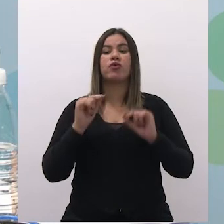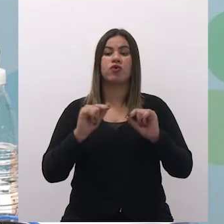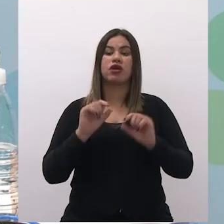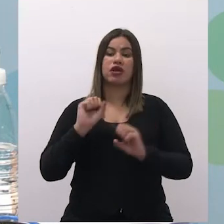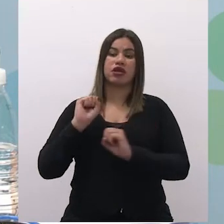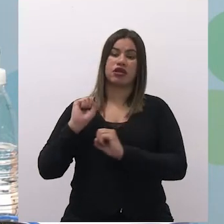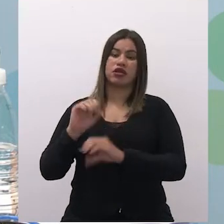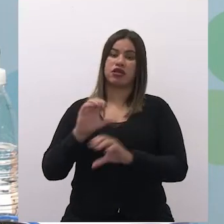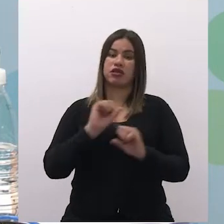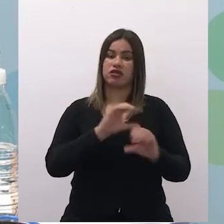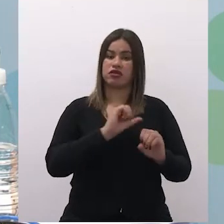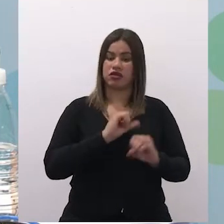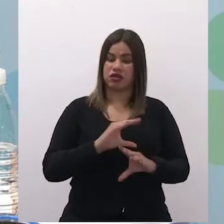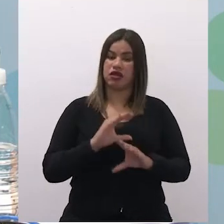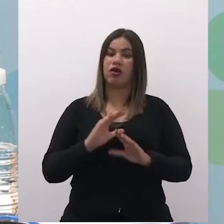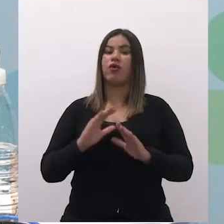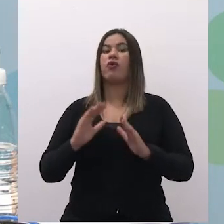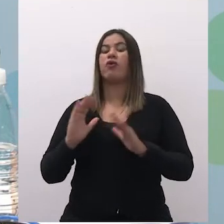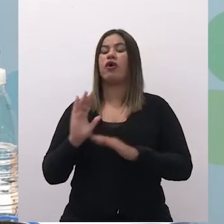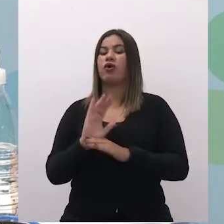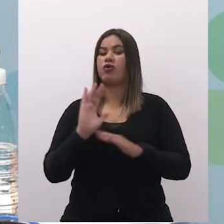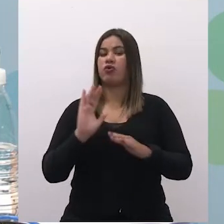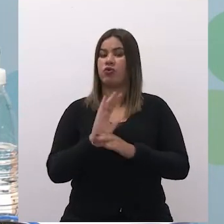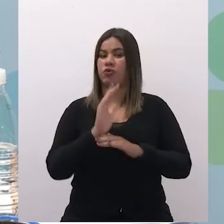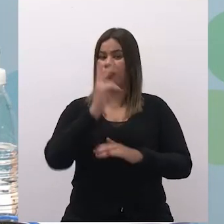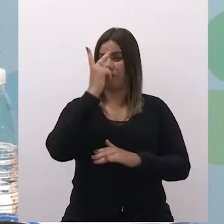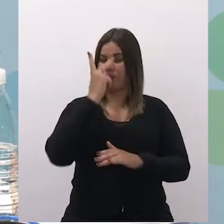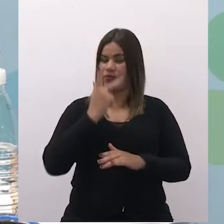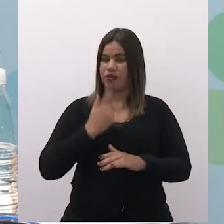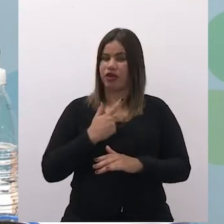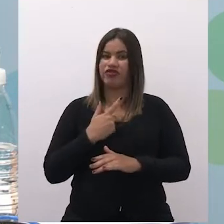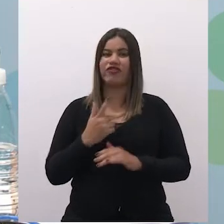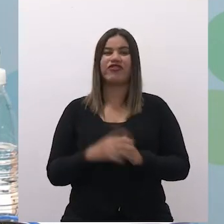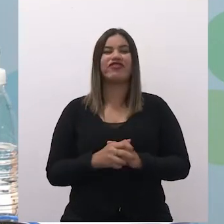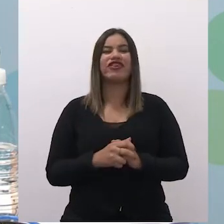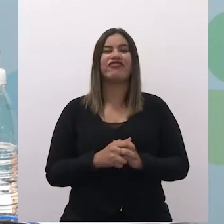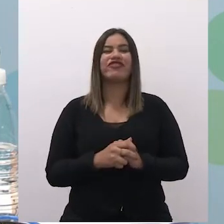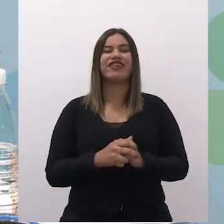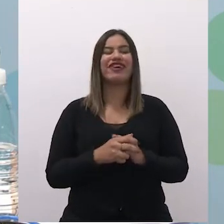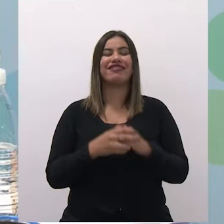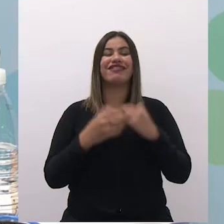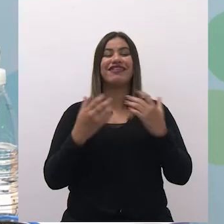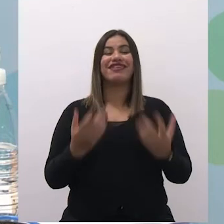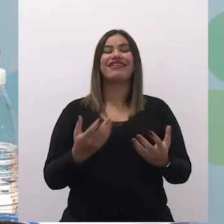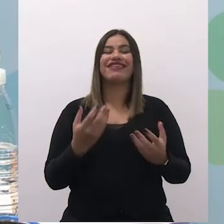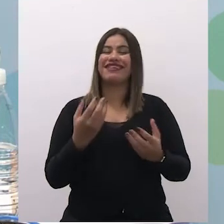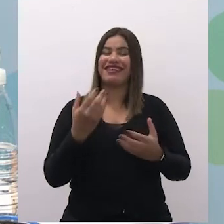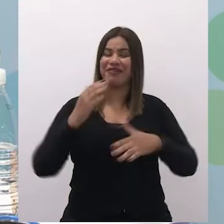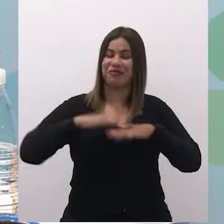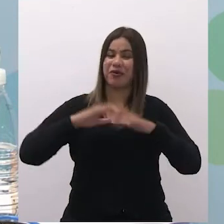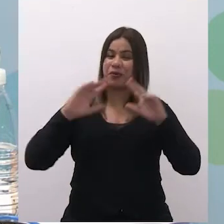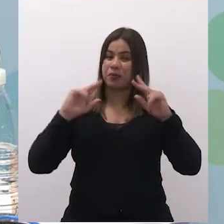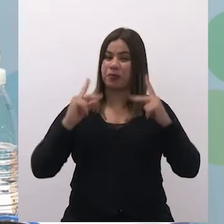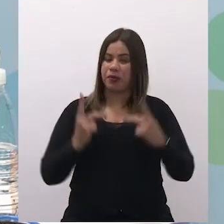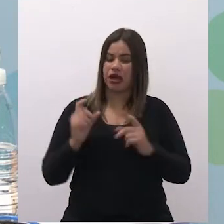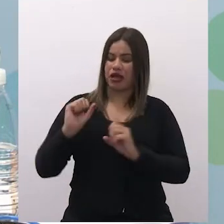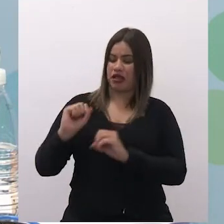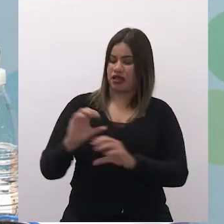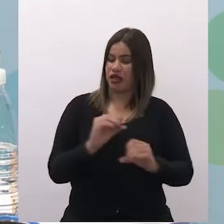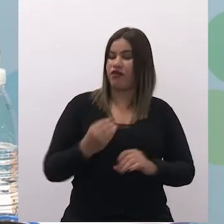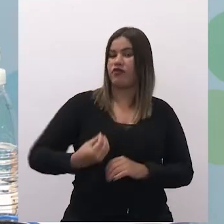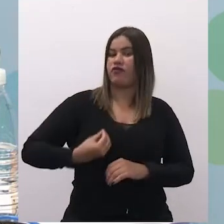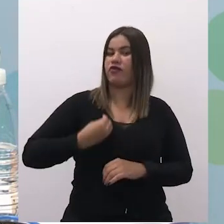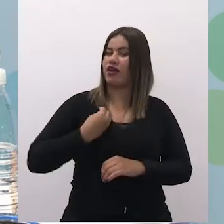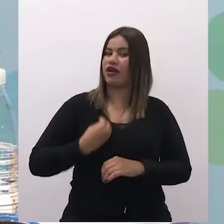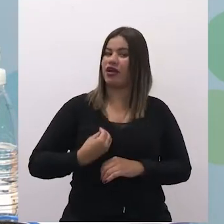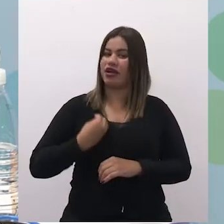a autoformação da pessoa, ensinar a assumir a condição humana, ensinar a viver, ensinar